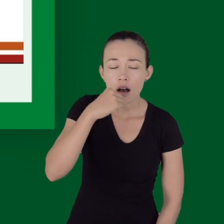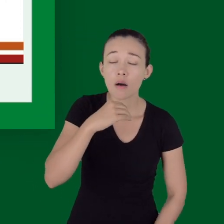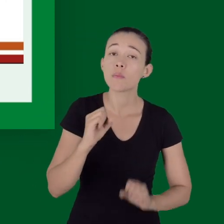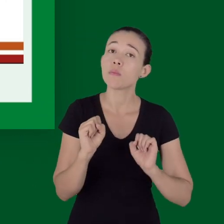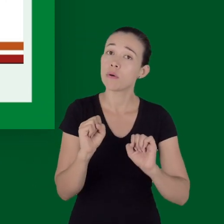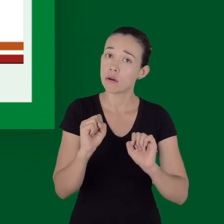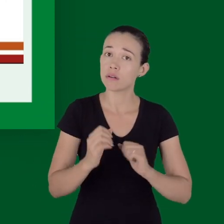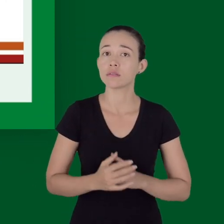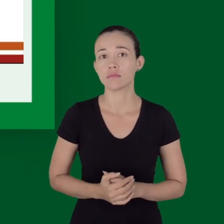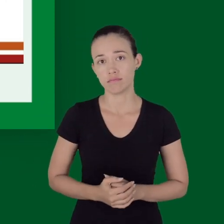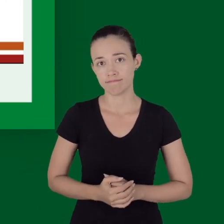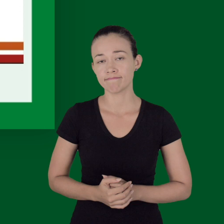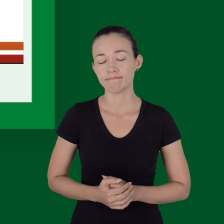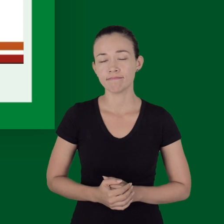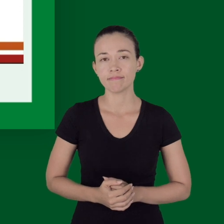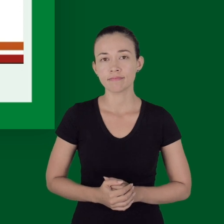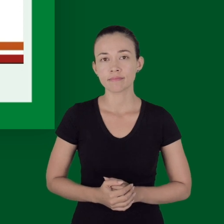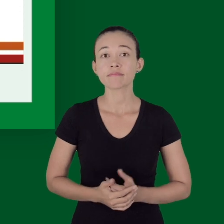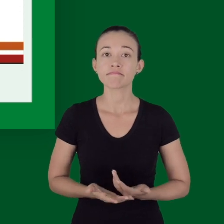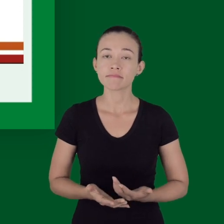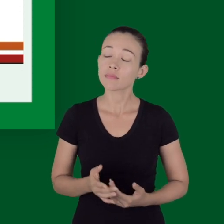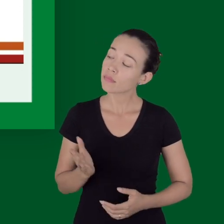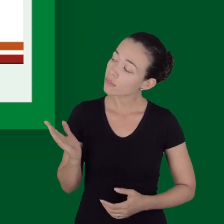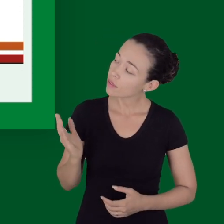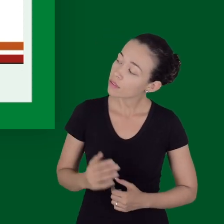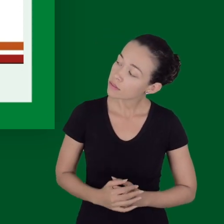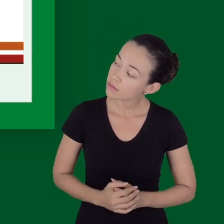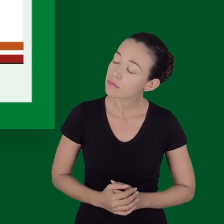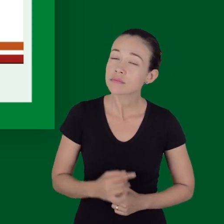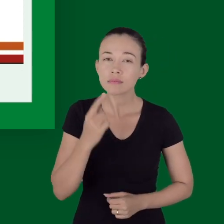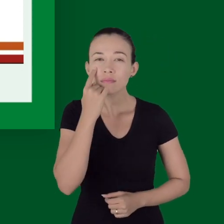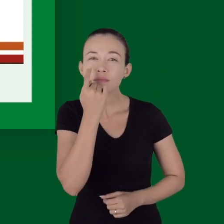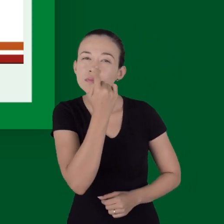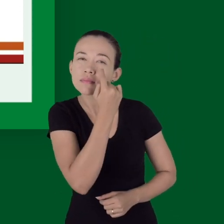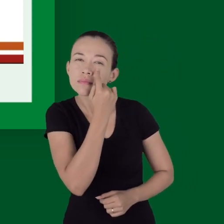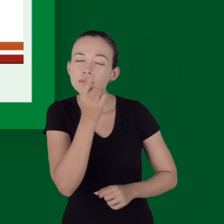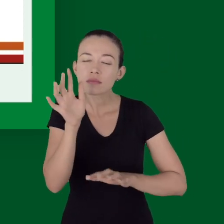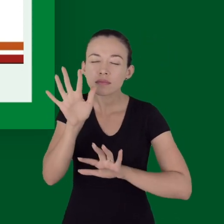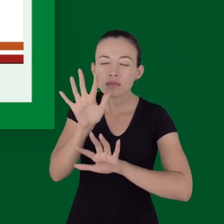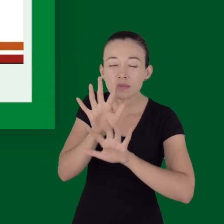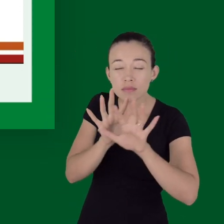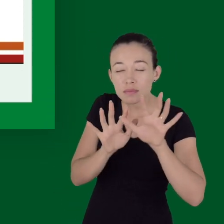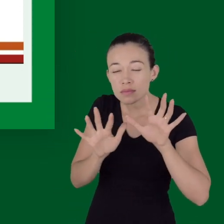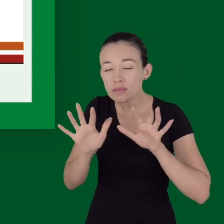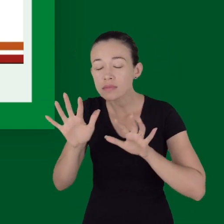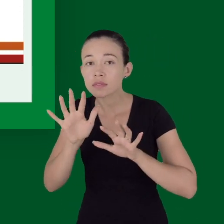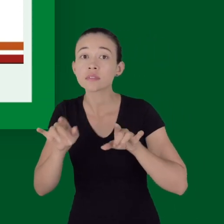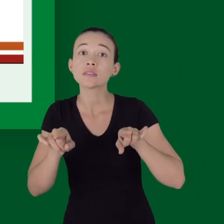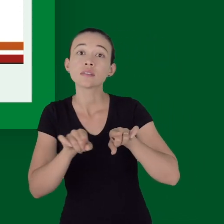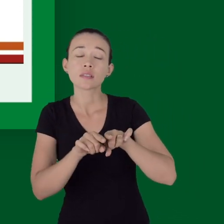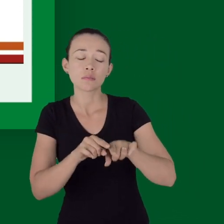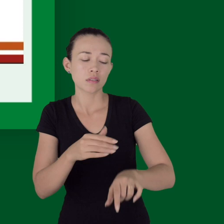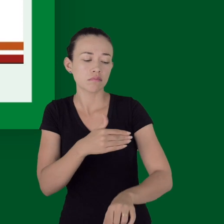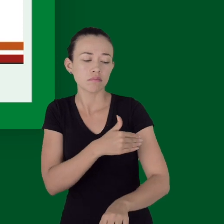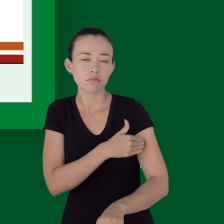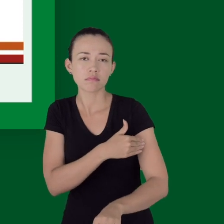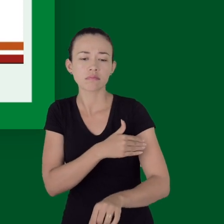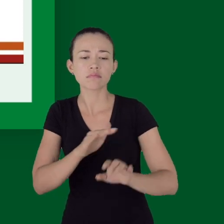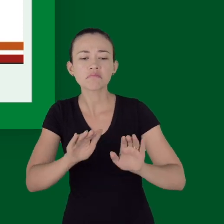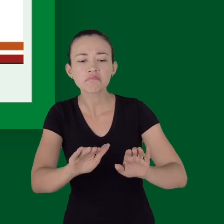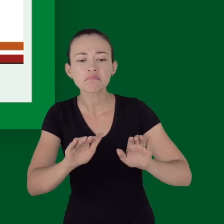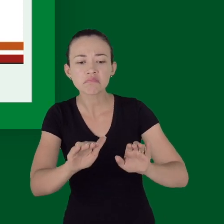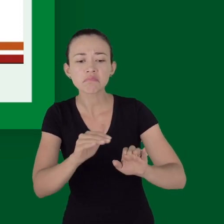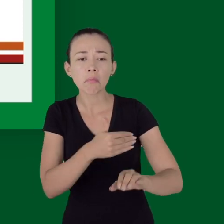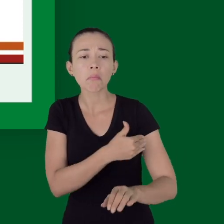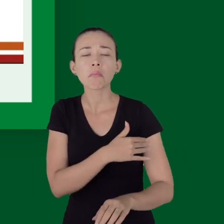paresia, né? Então, faz diagnóstico diferencial. Migrânia, aura, o paciente pode ter, é o mais comum,